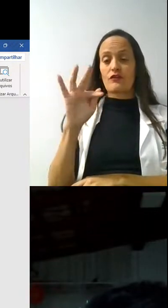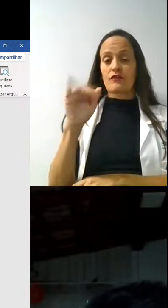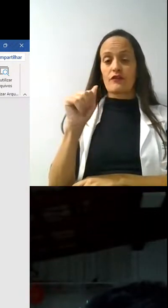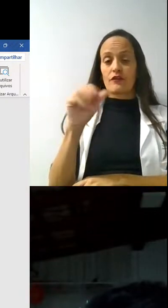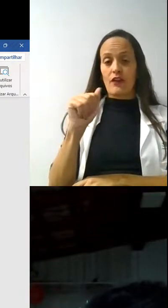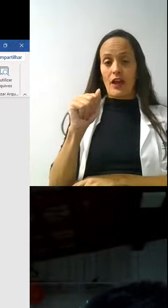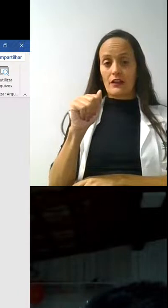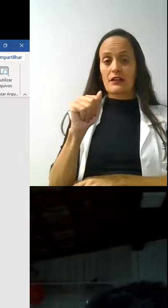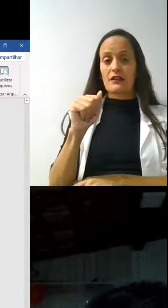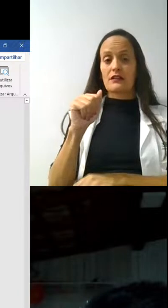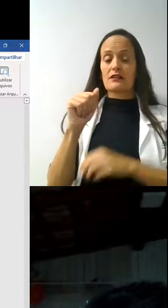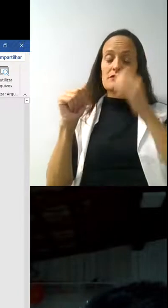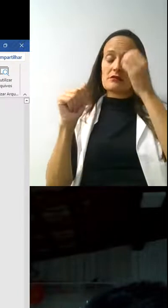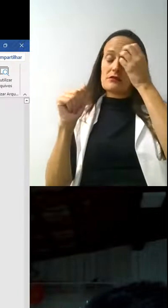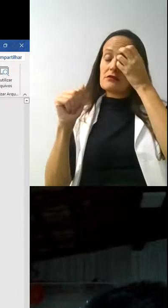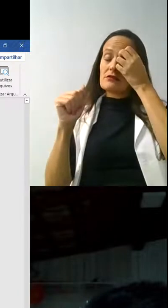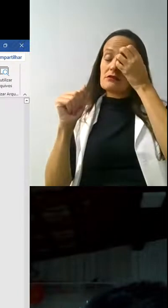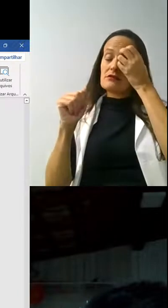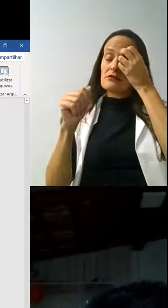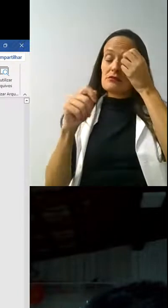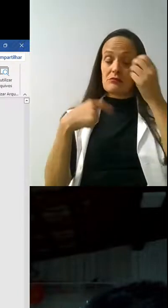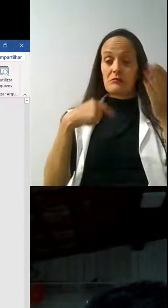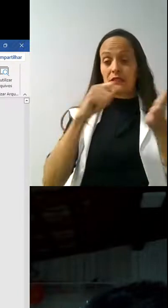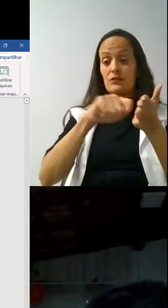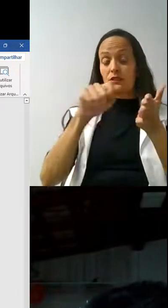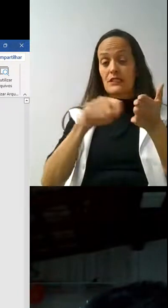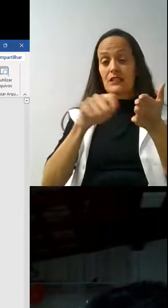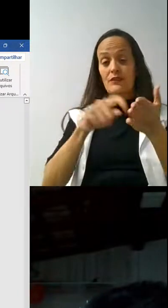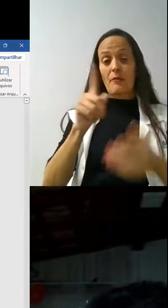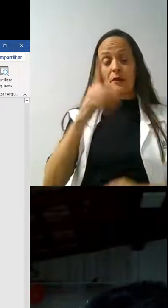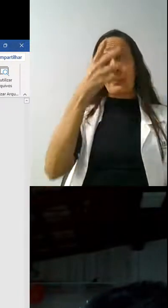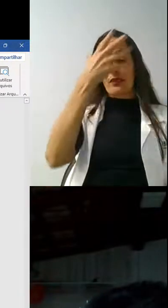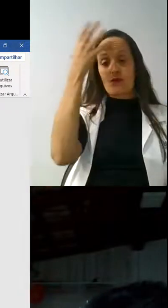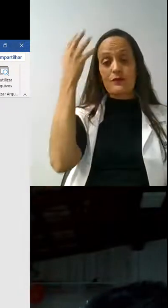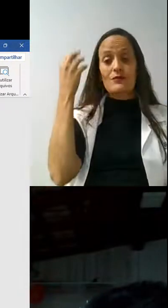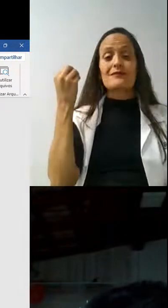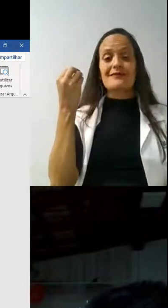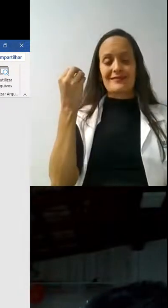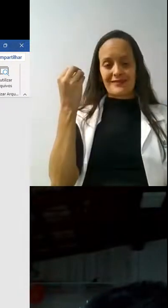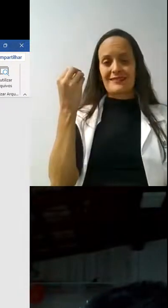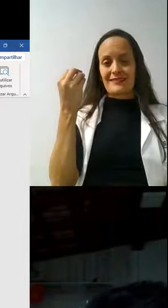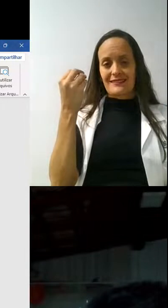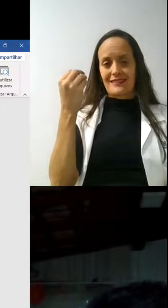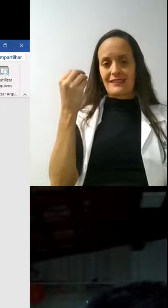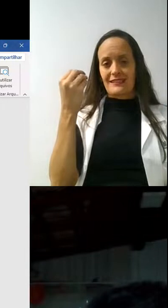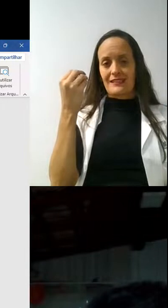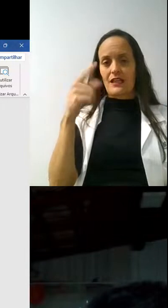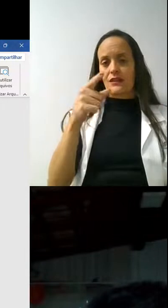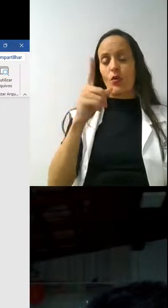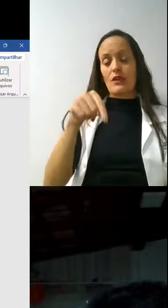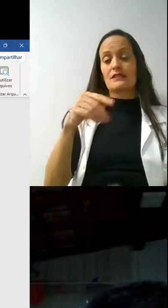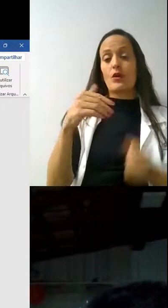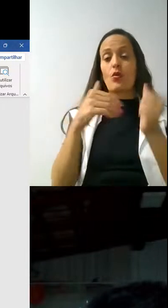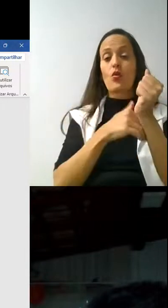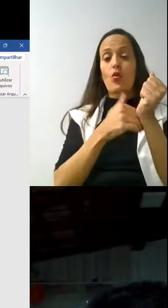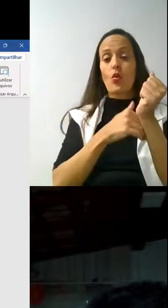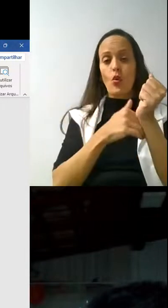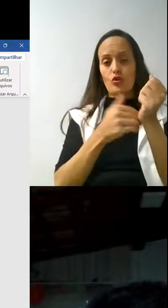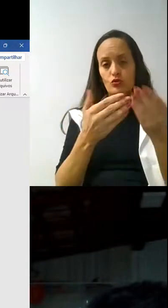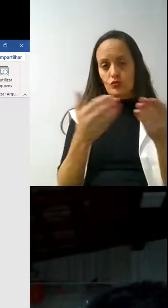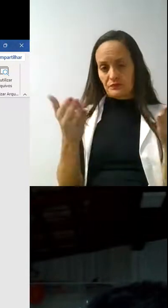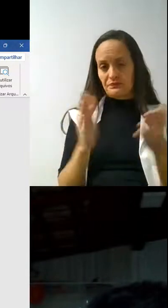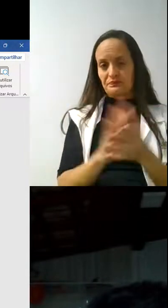abertura com carga, certo? Então, o código aqui vai ser esse aqui, ó, chave faca